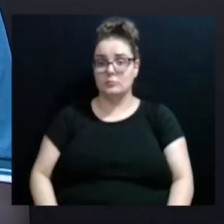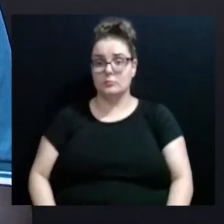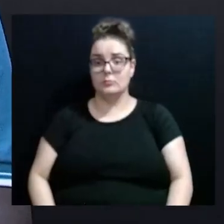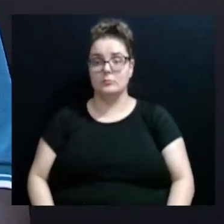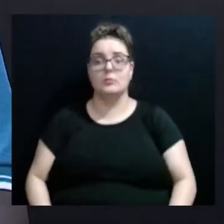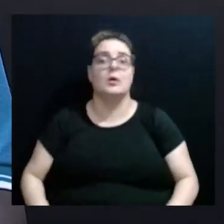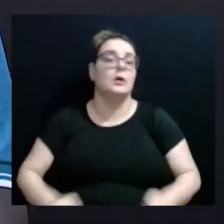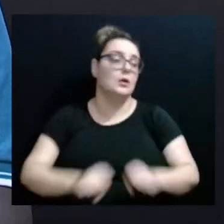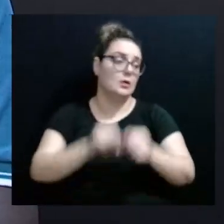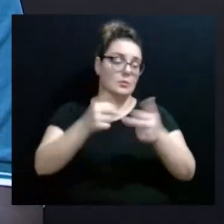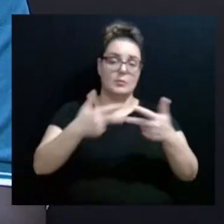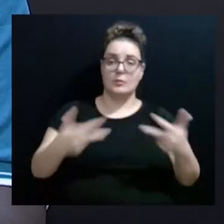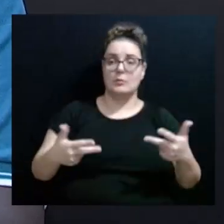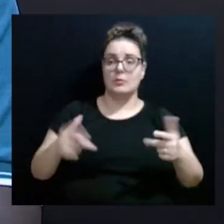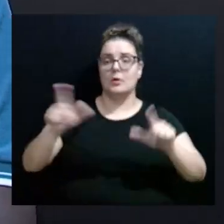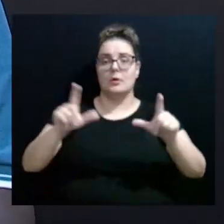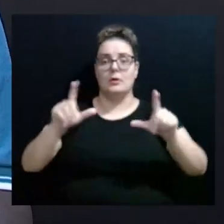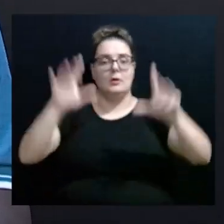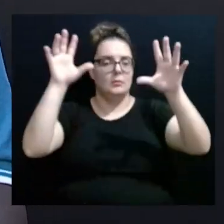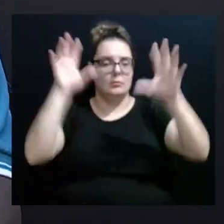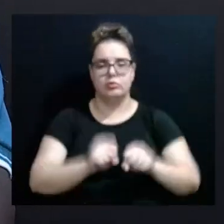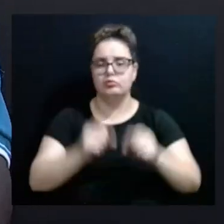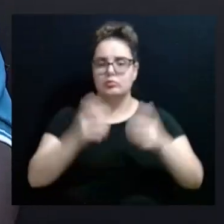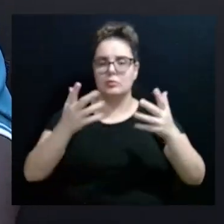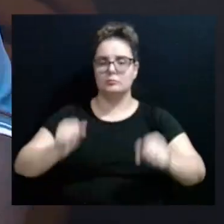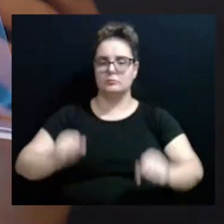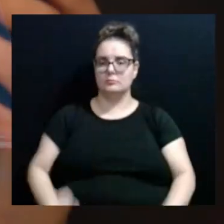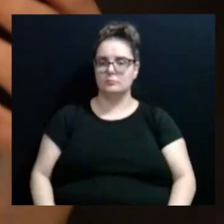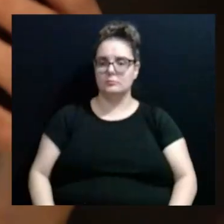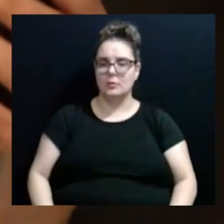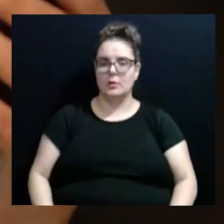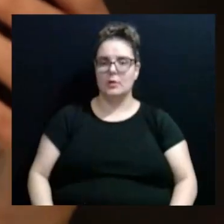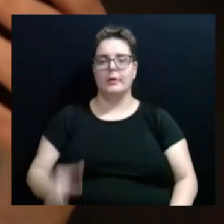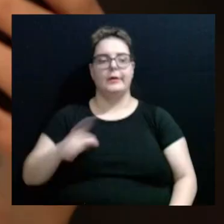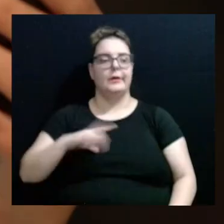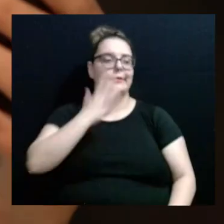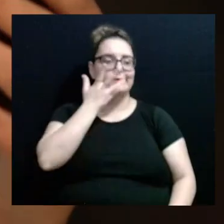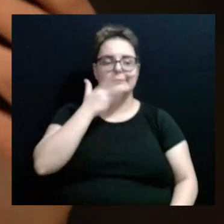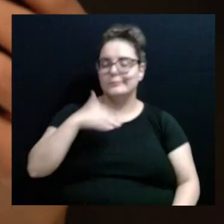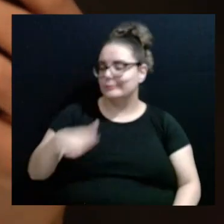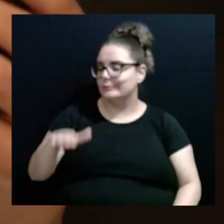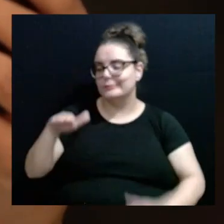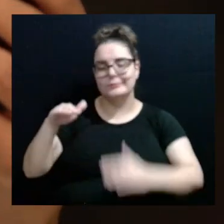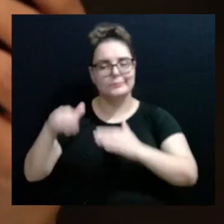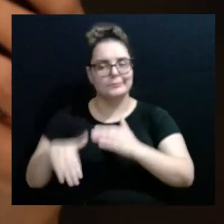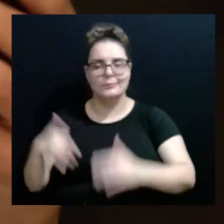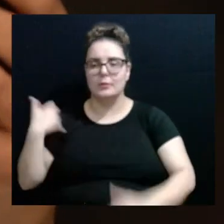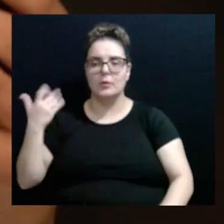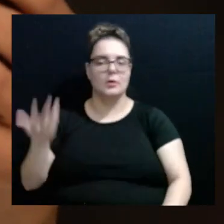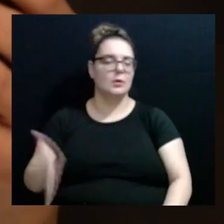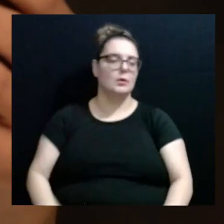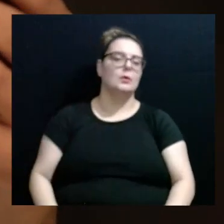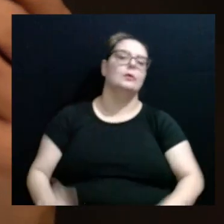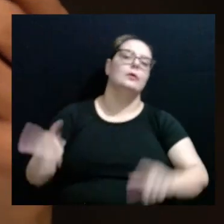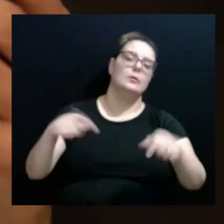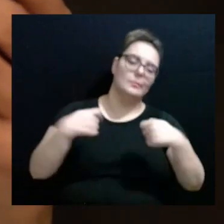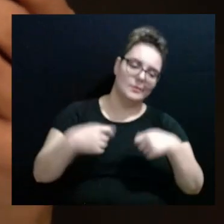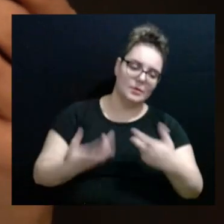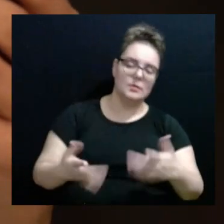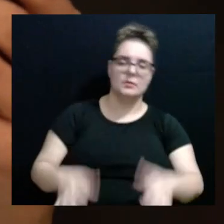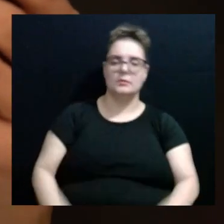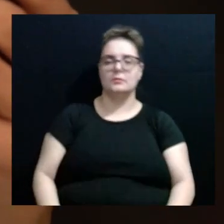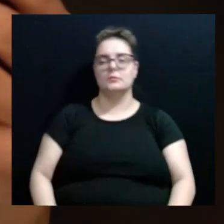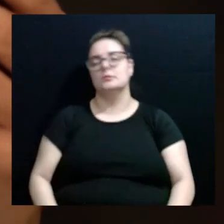é quando quebra alguma coisa, a televisão do nada, ela pifou, você tem crianças, né, menores em casa, você precisa